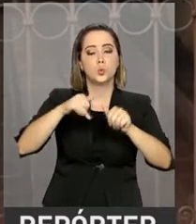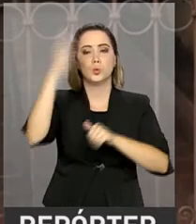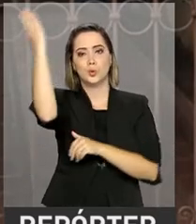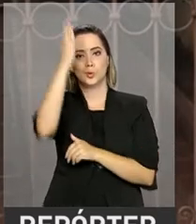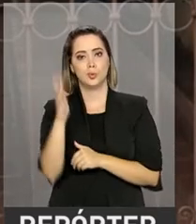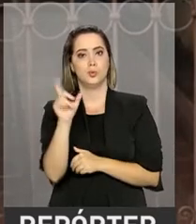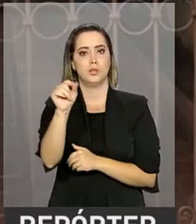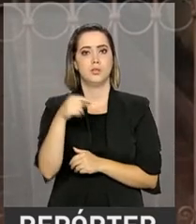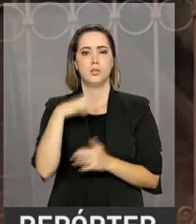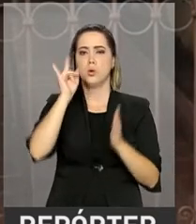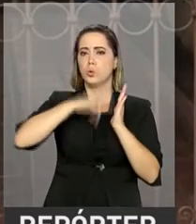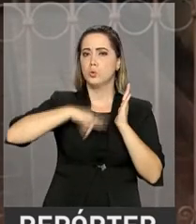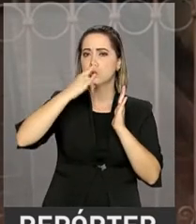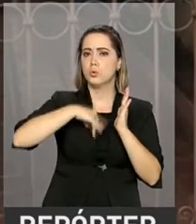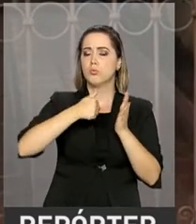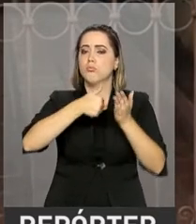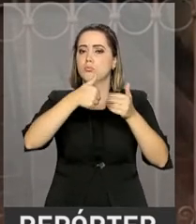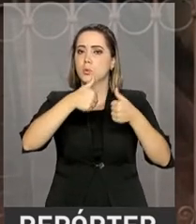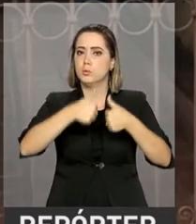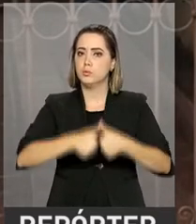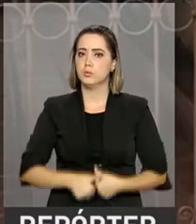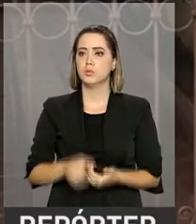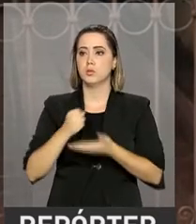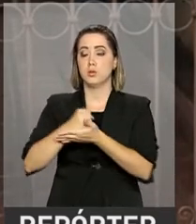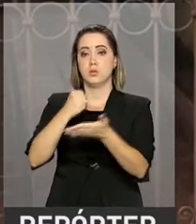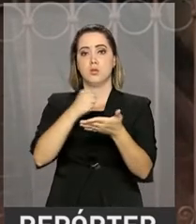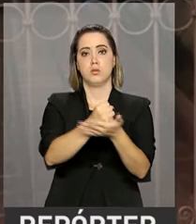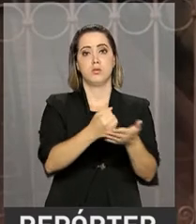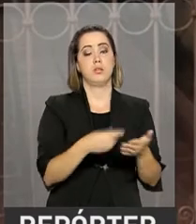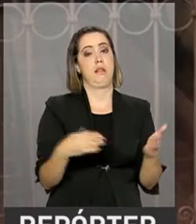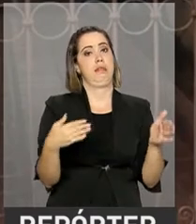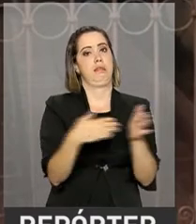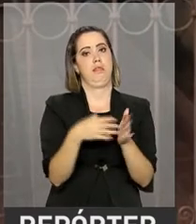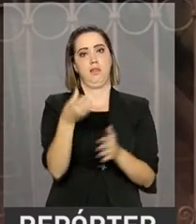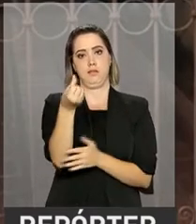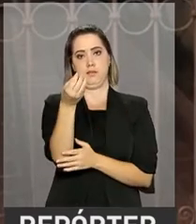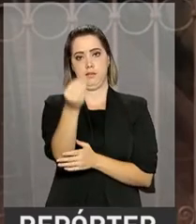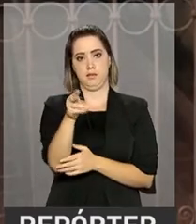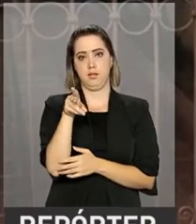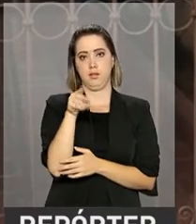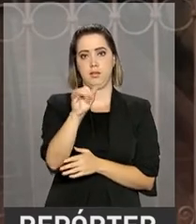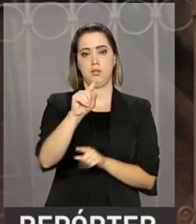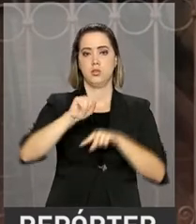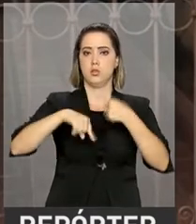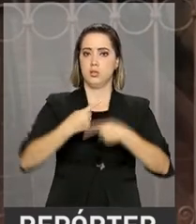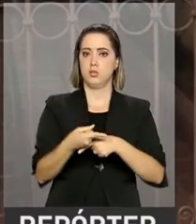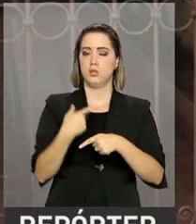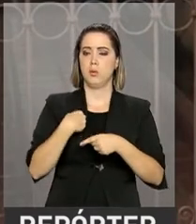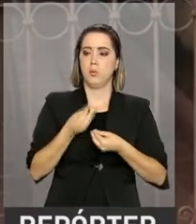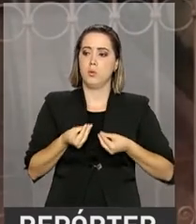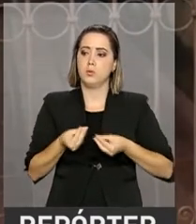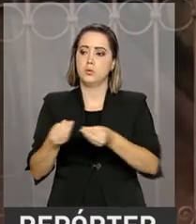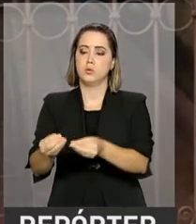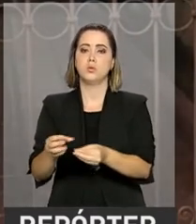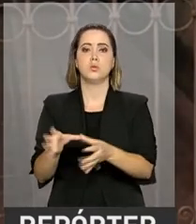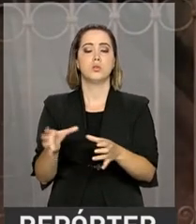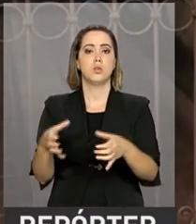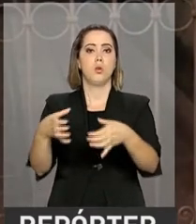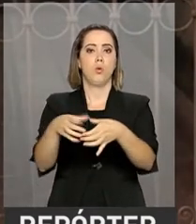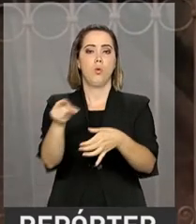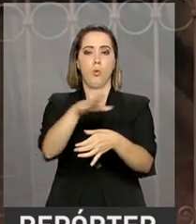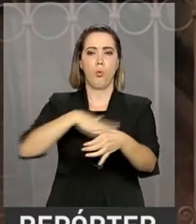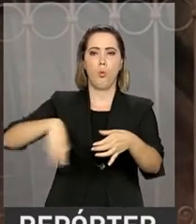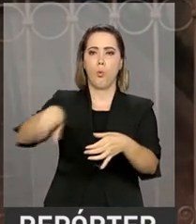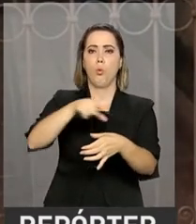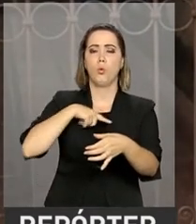Os documentos ficam à disposição para serem retirados pelo período de 60 dias. Após esse prazo, são encaminhados ao órgão emissor.